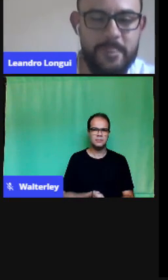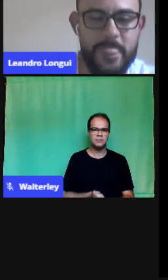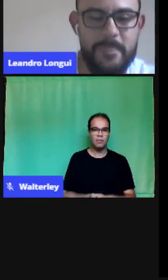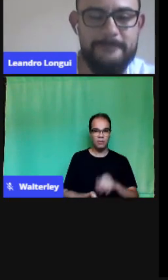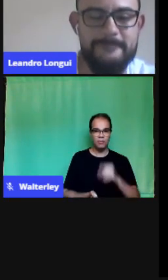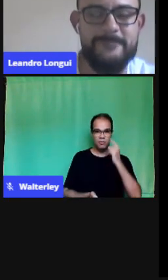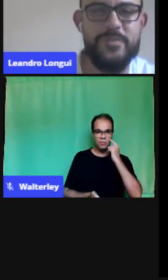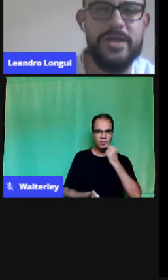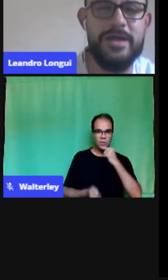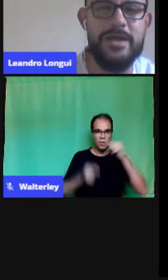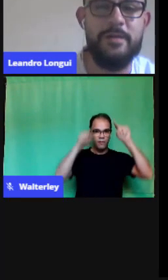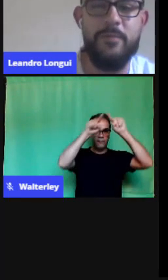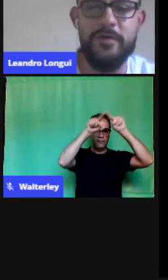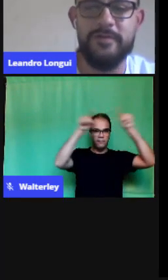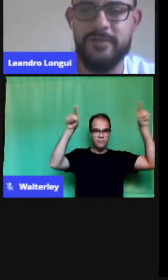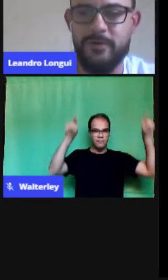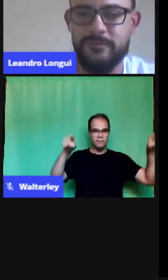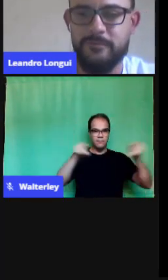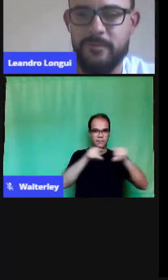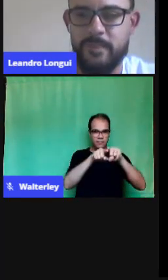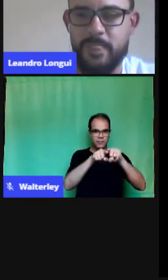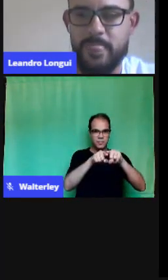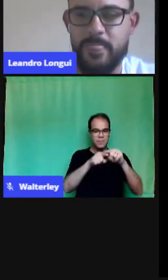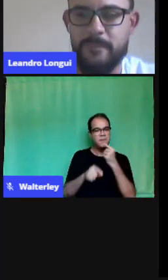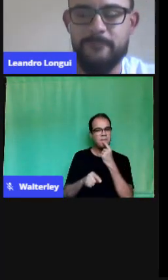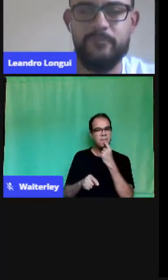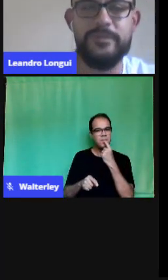Obrigado. Bom,